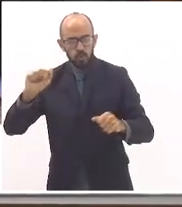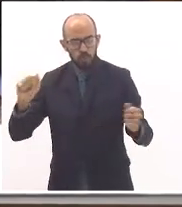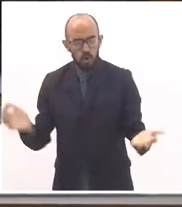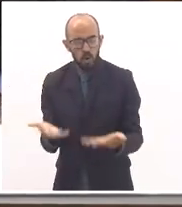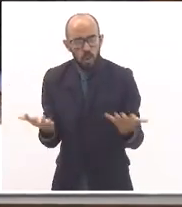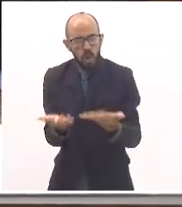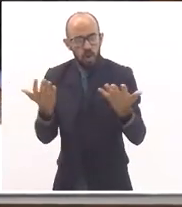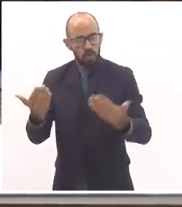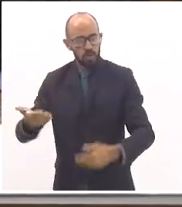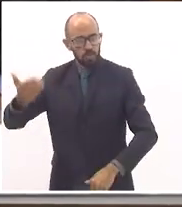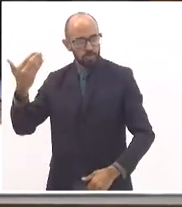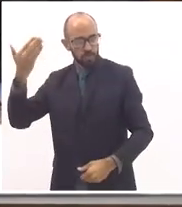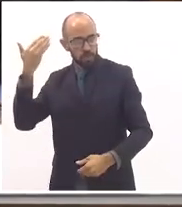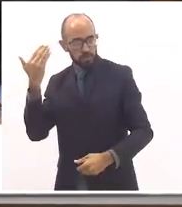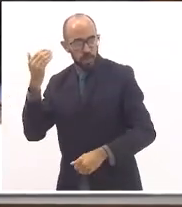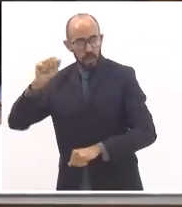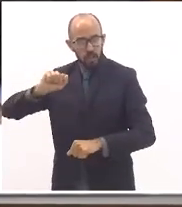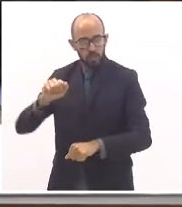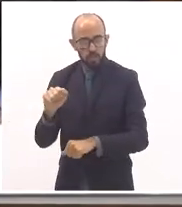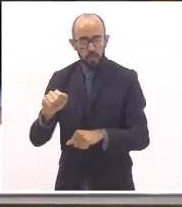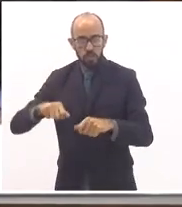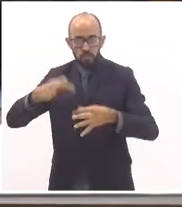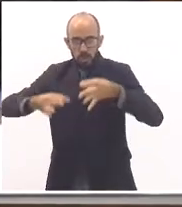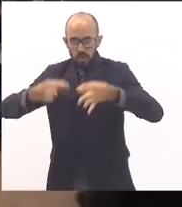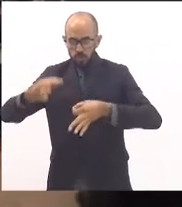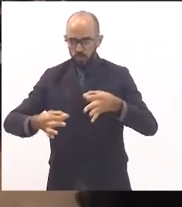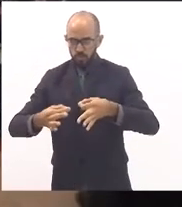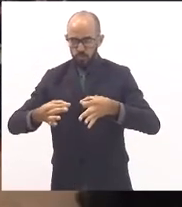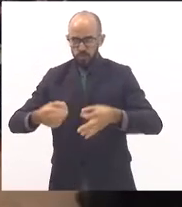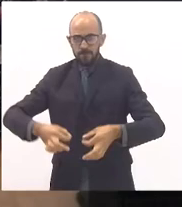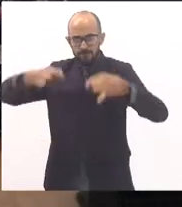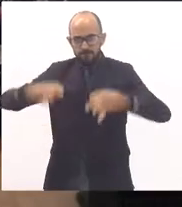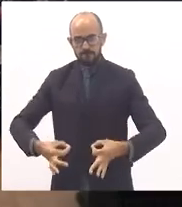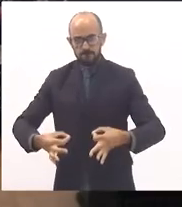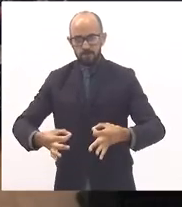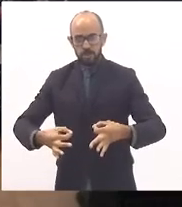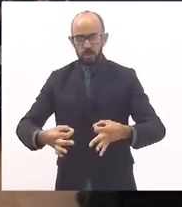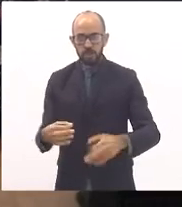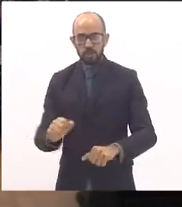o Marcelo está Justiça do